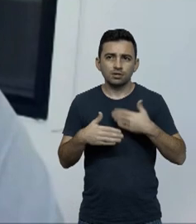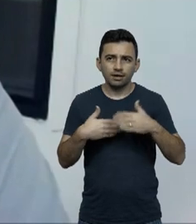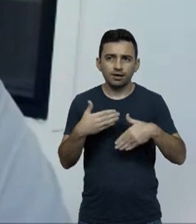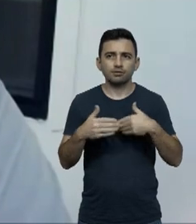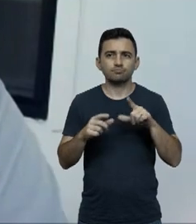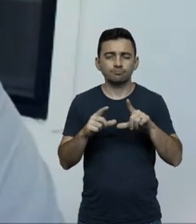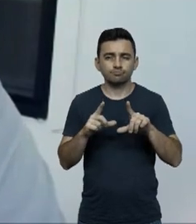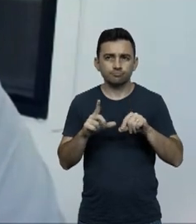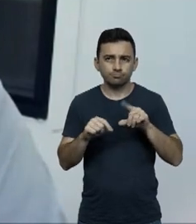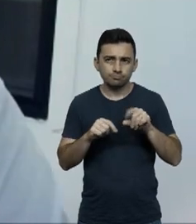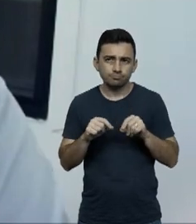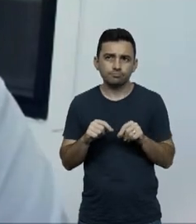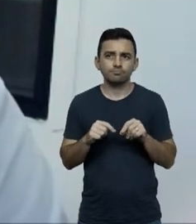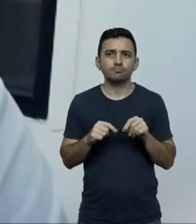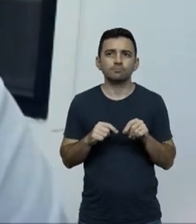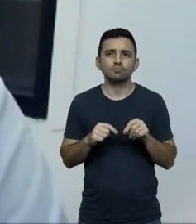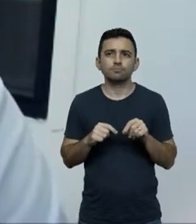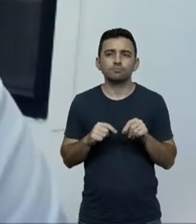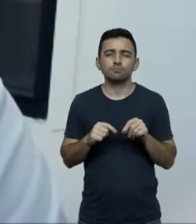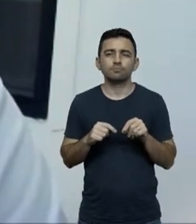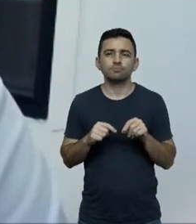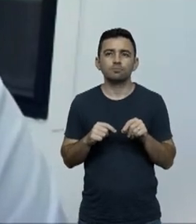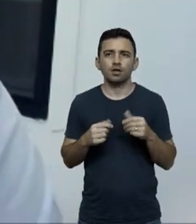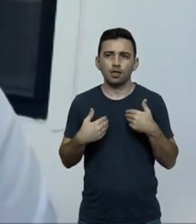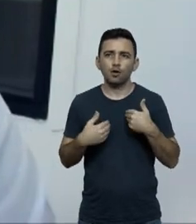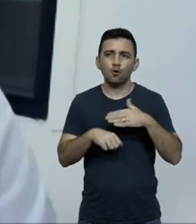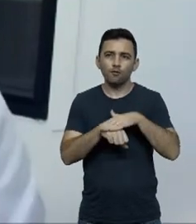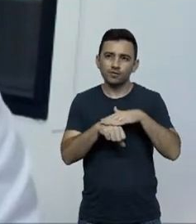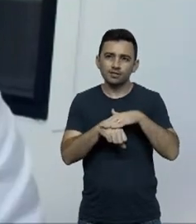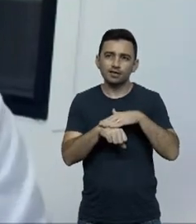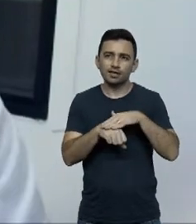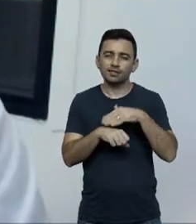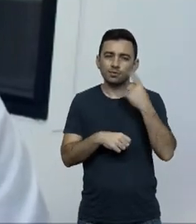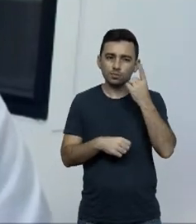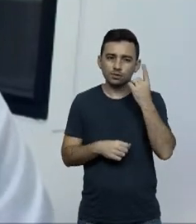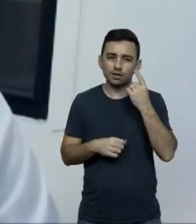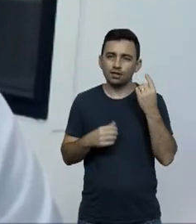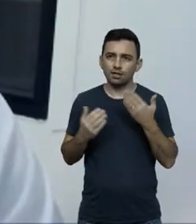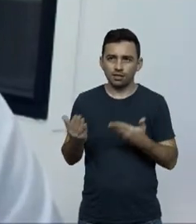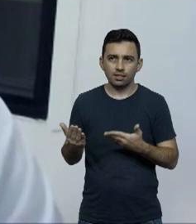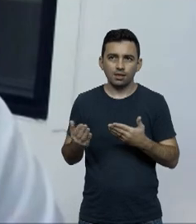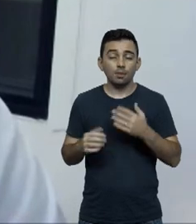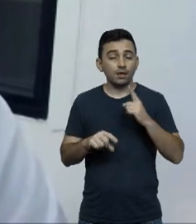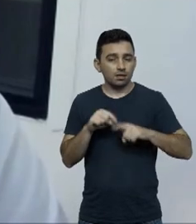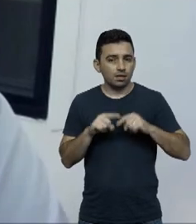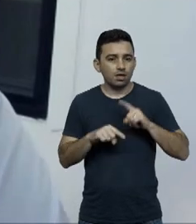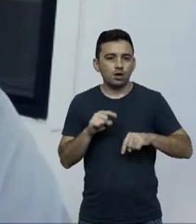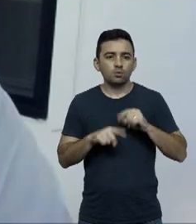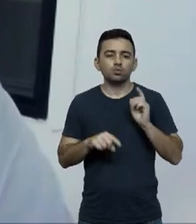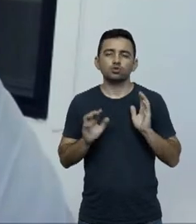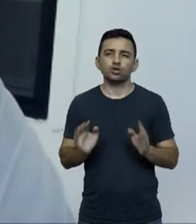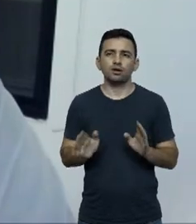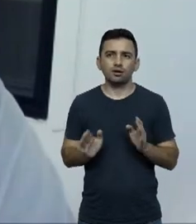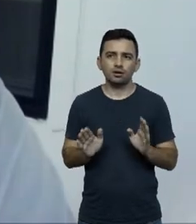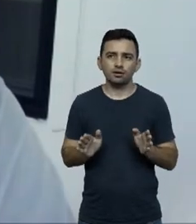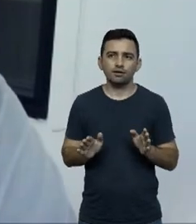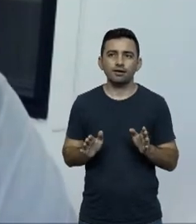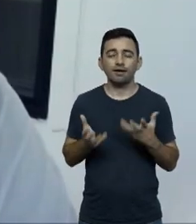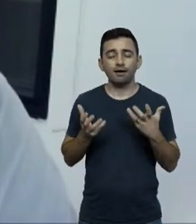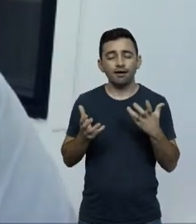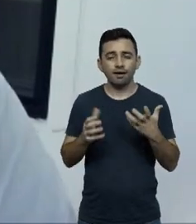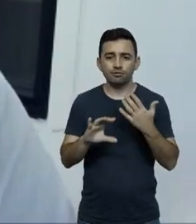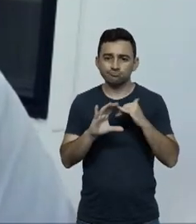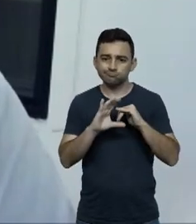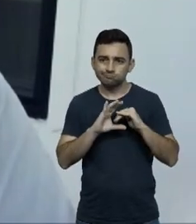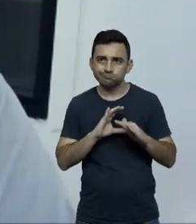é hoje aqui conversei com a deputado isso que eu queria esse material também que fosse encaminhado né o resultado